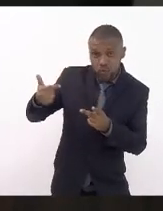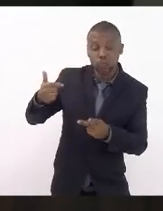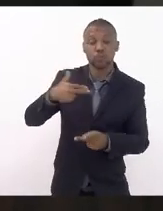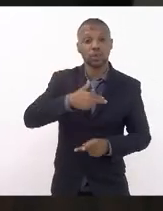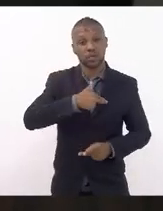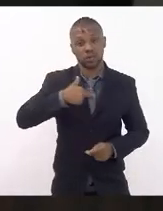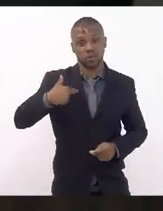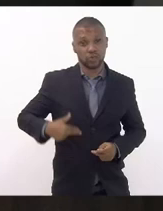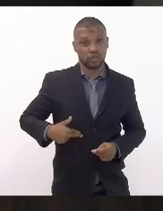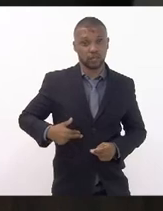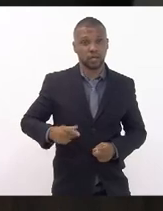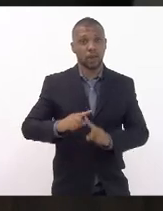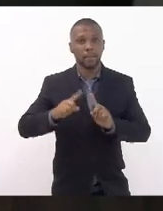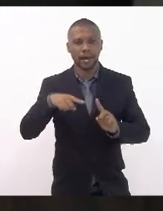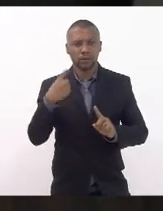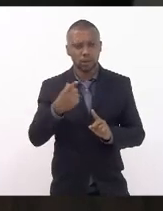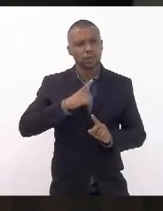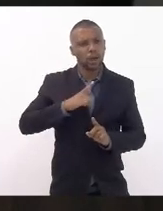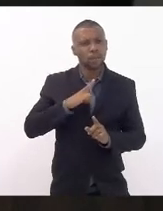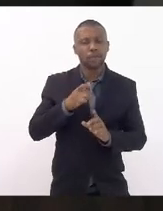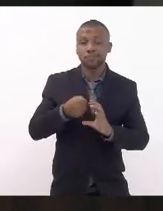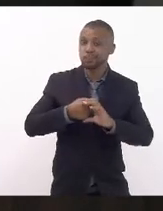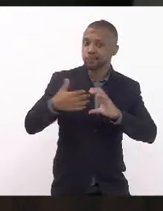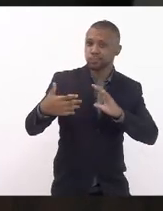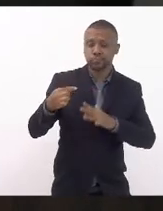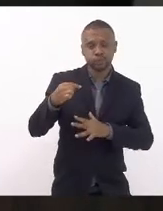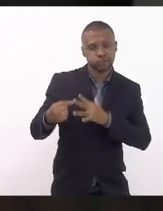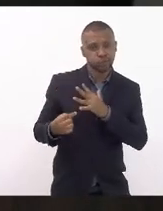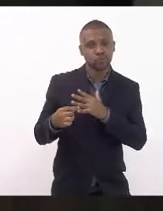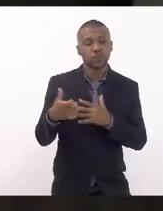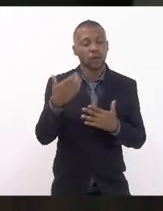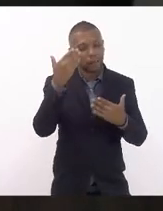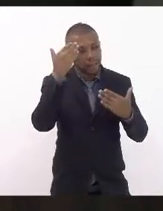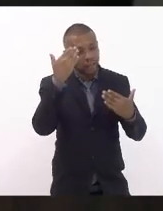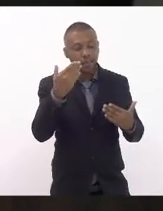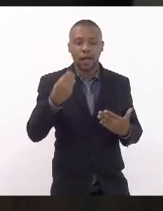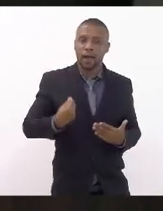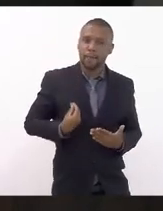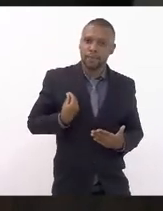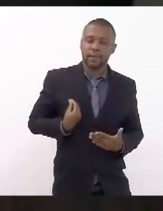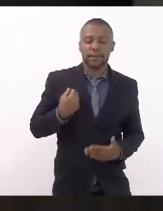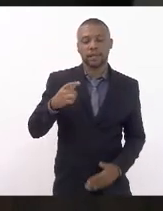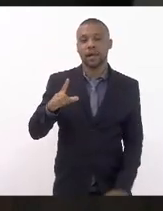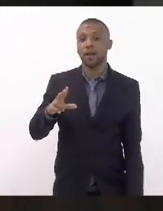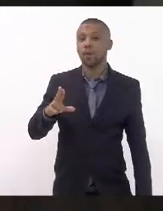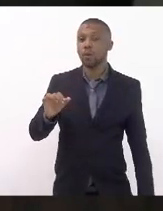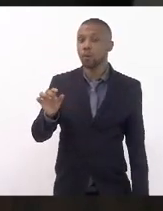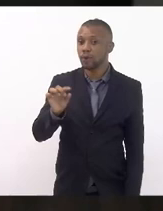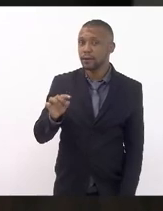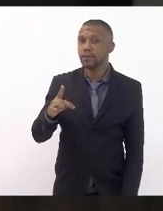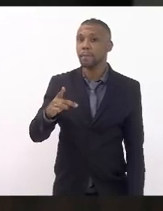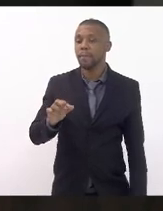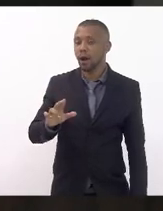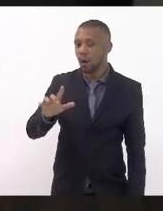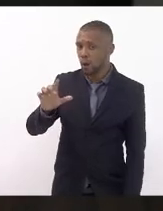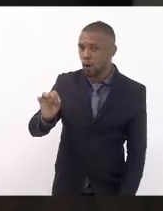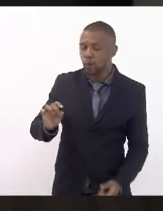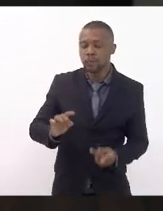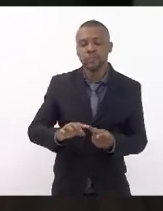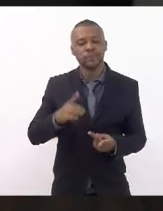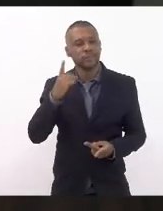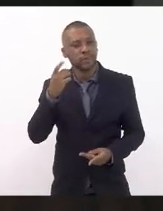as condicionantes. O Luiz Paulo participou um pouco, quero agradecer a presença. A deputada Célia também participou. Mas